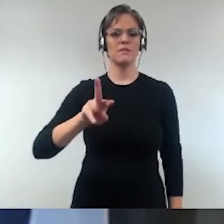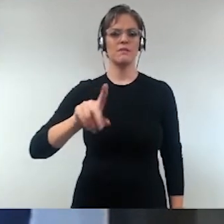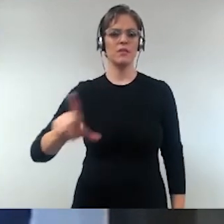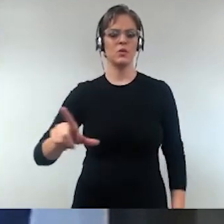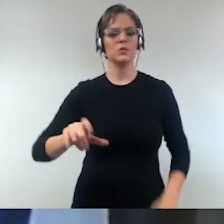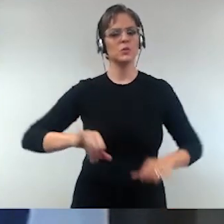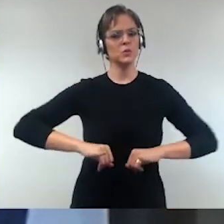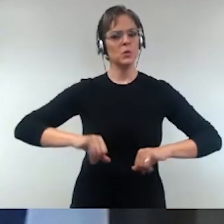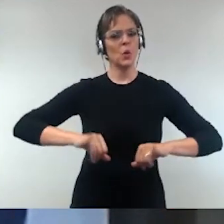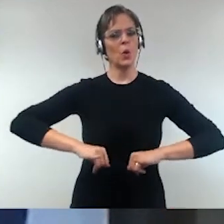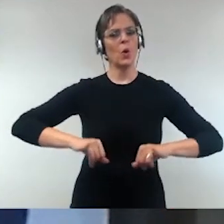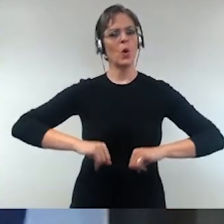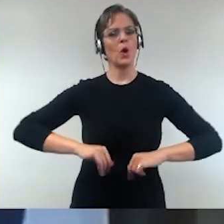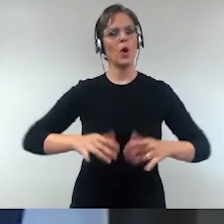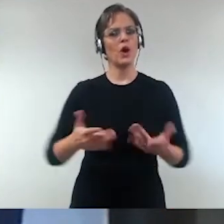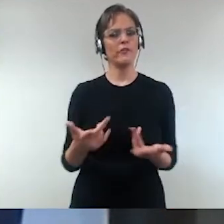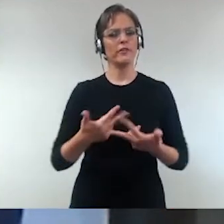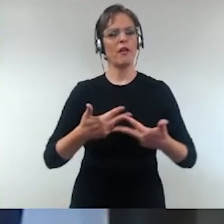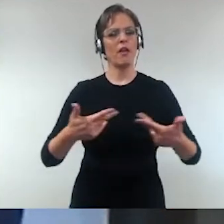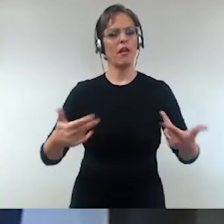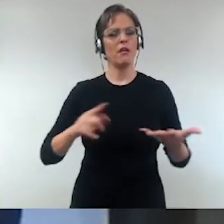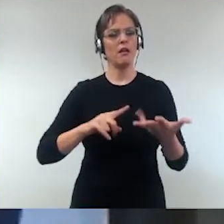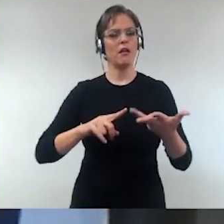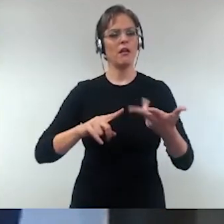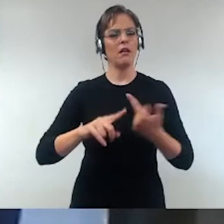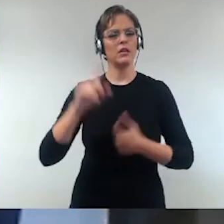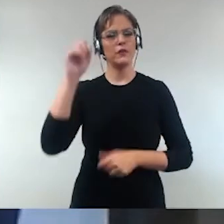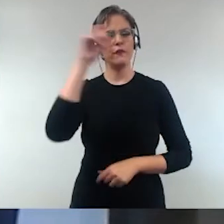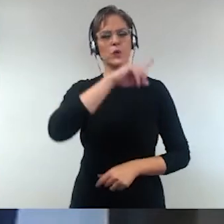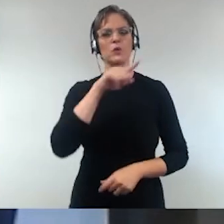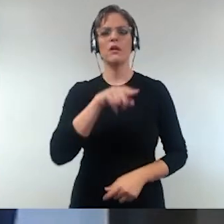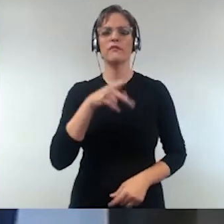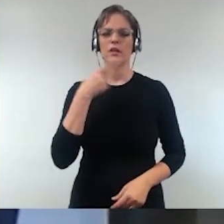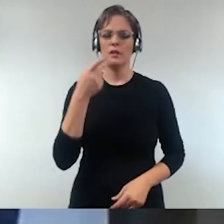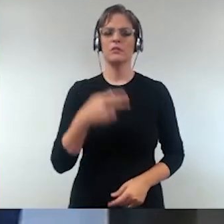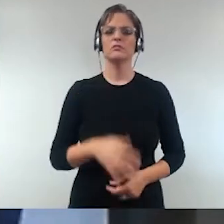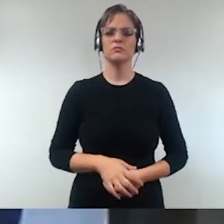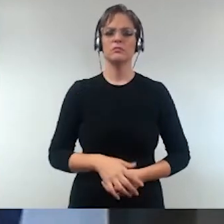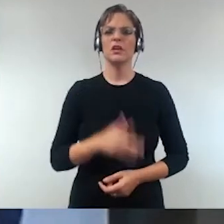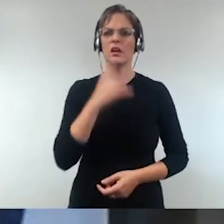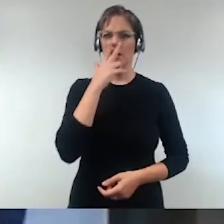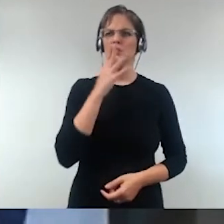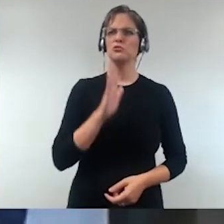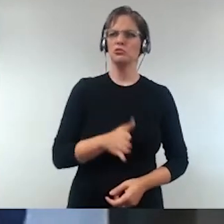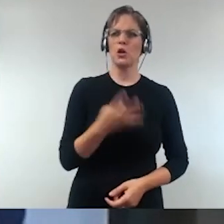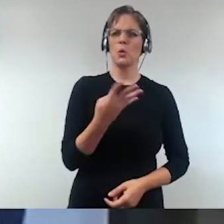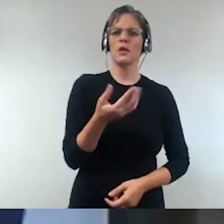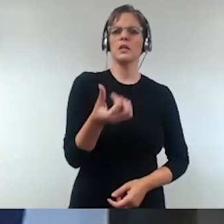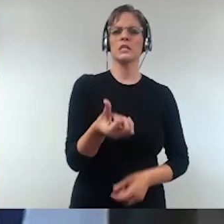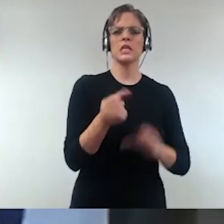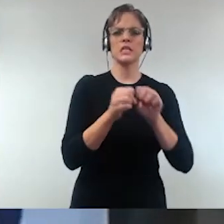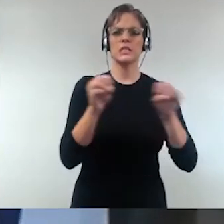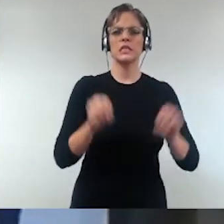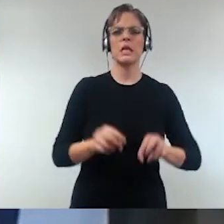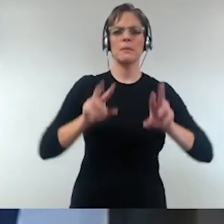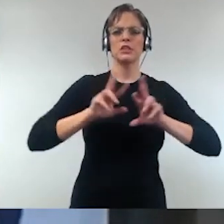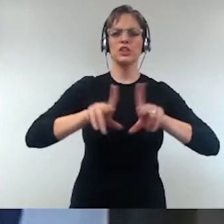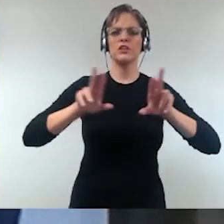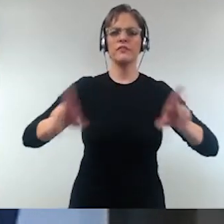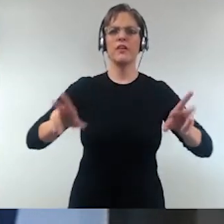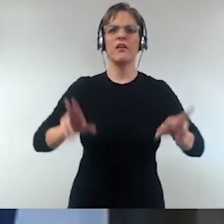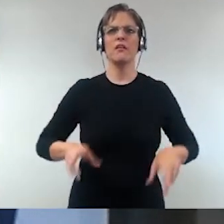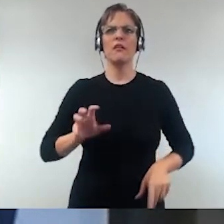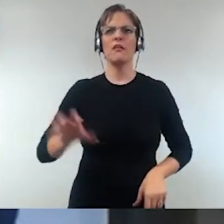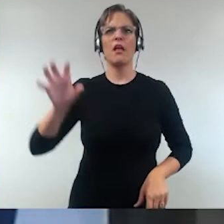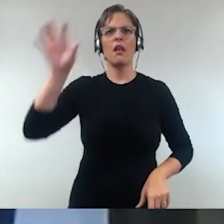aspectos apontados pela professora, por essa dificuldade. Acho que nós chegamos a ter 46 sistemas diferentes no país, vigorando ao mesmo